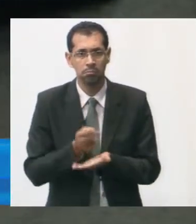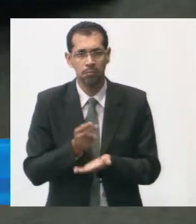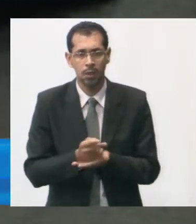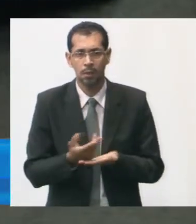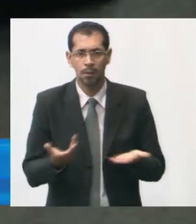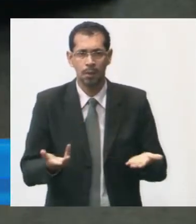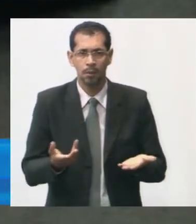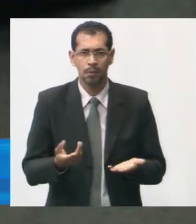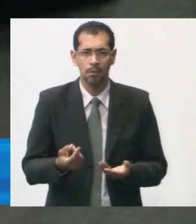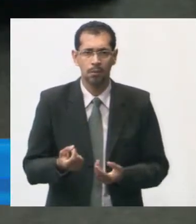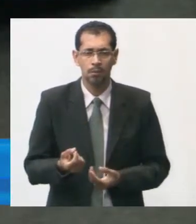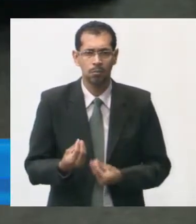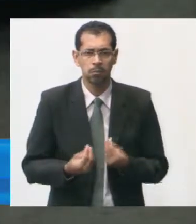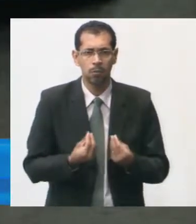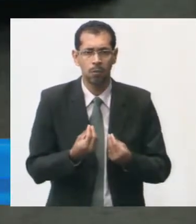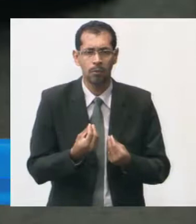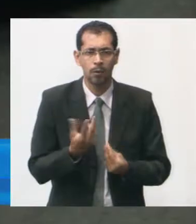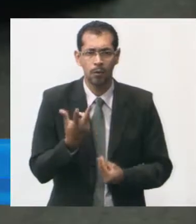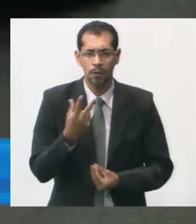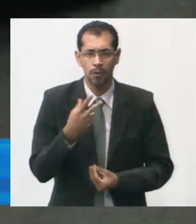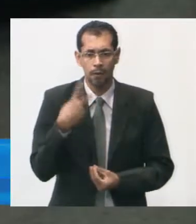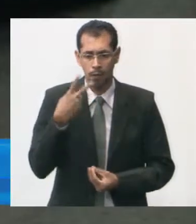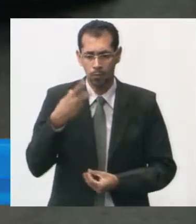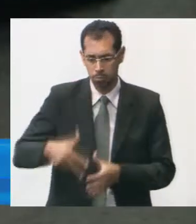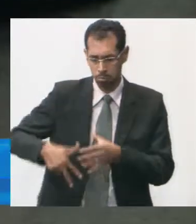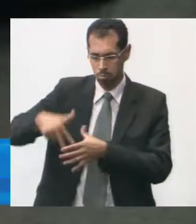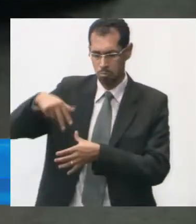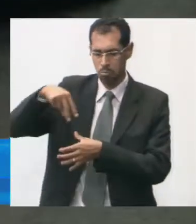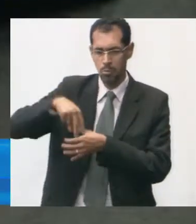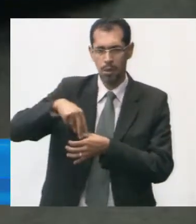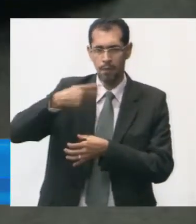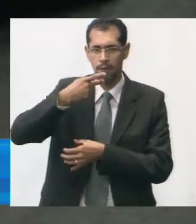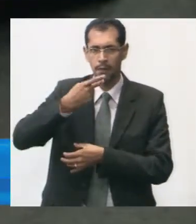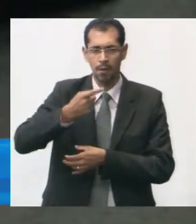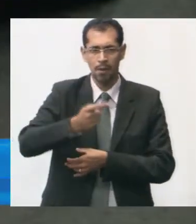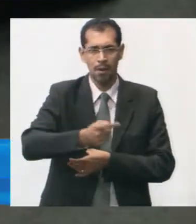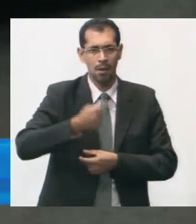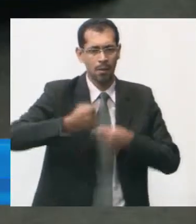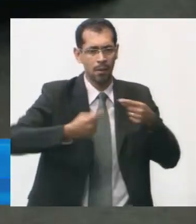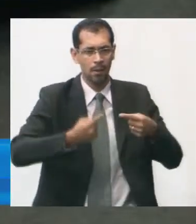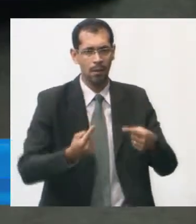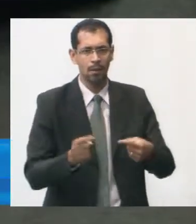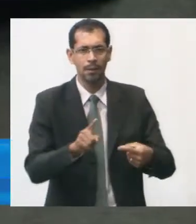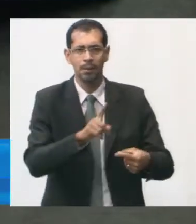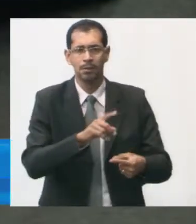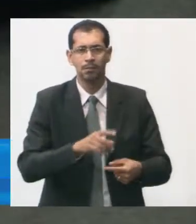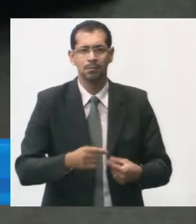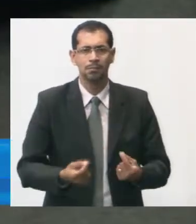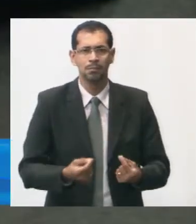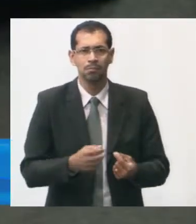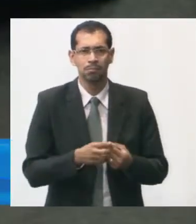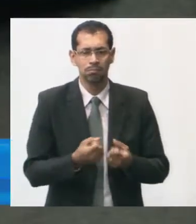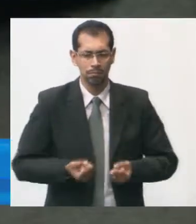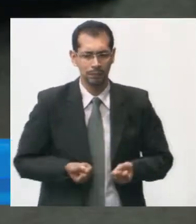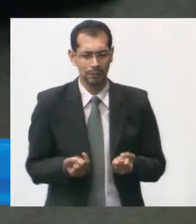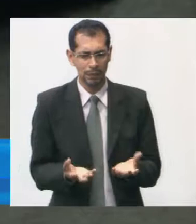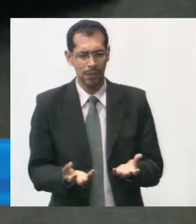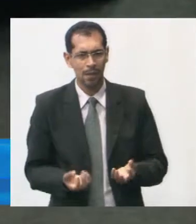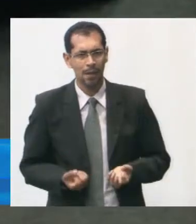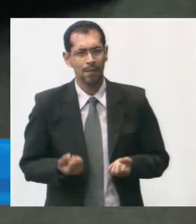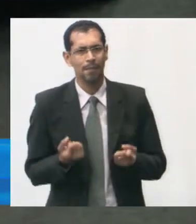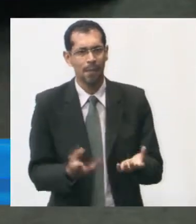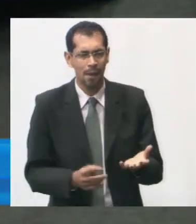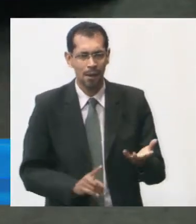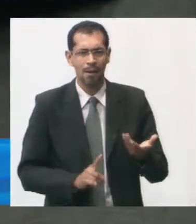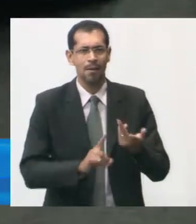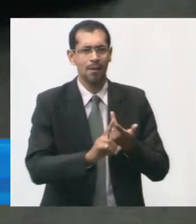e vão lá na CBN para debater redução dos gastos da Câmara, o que está certo, mas não querem debater